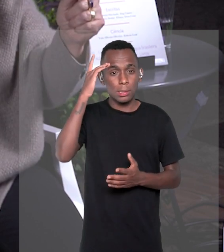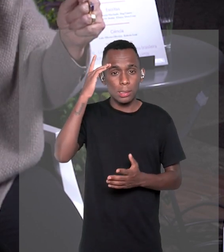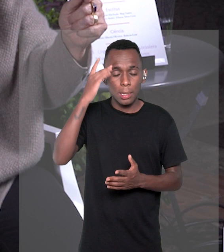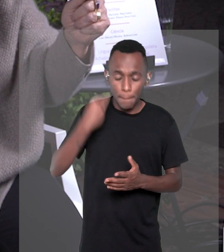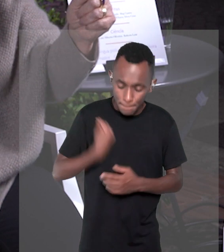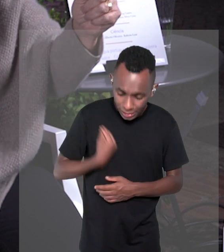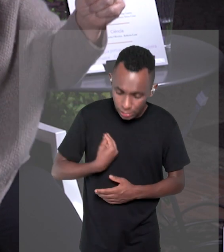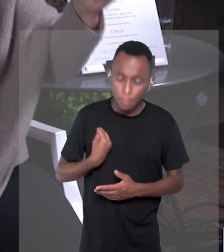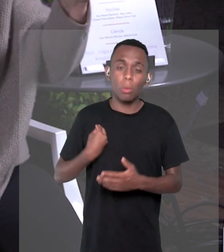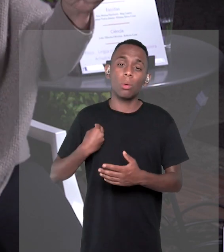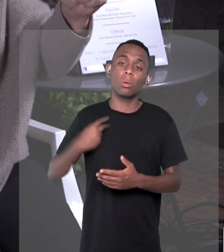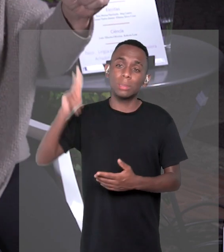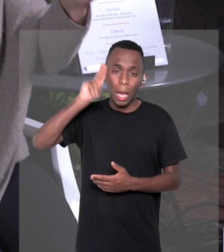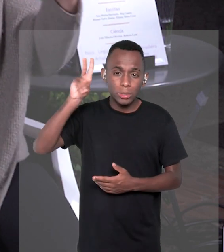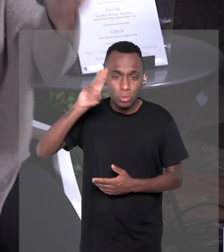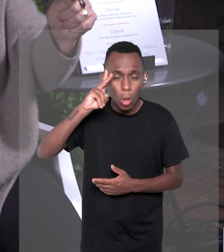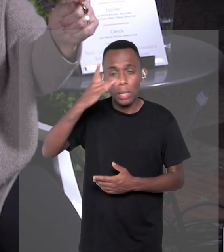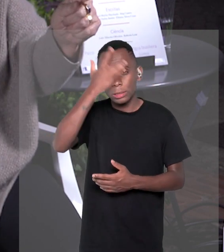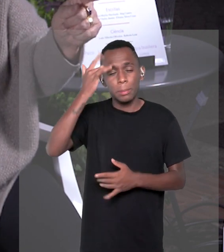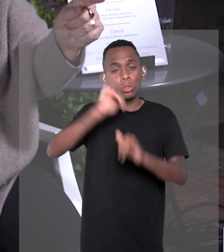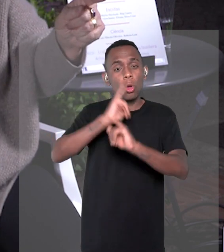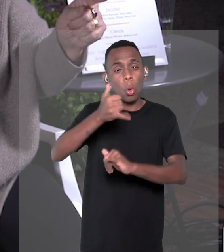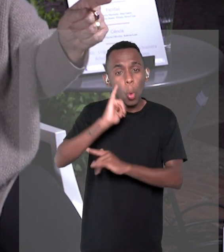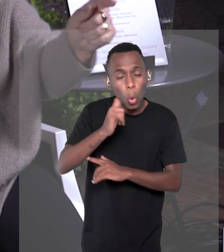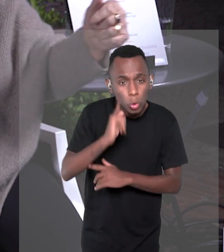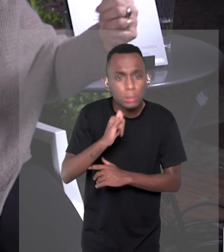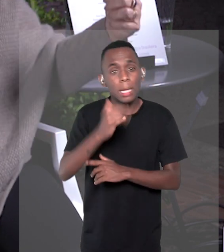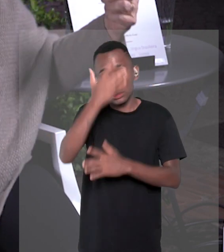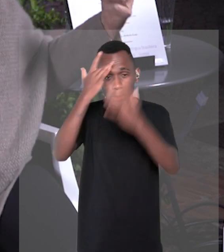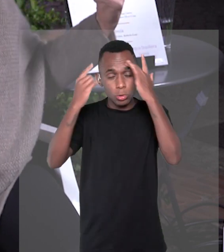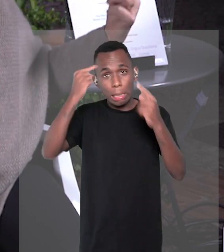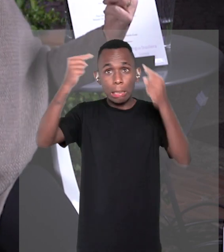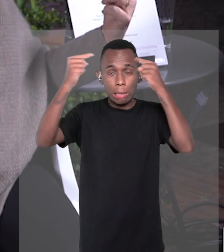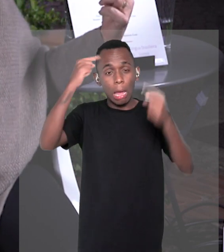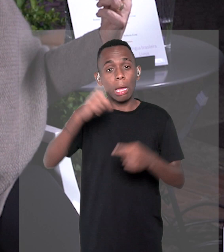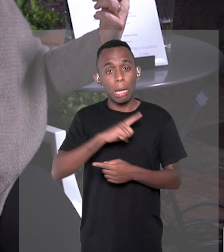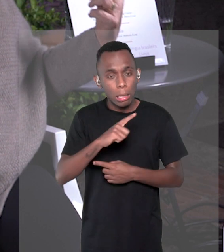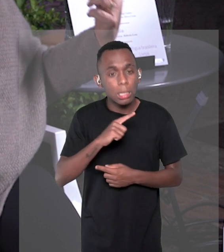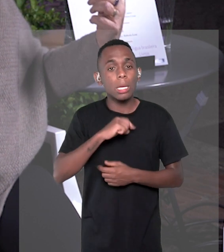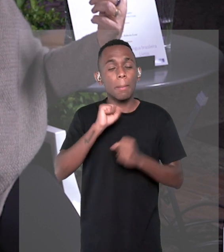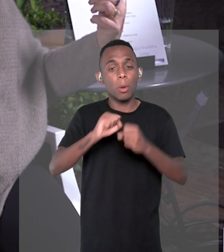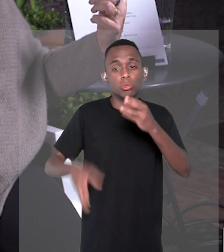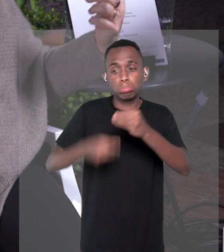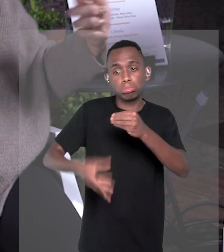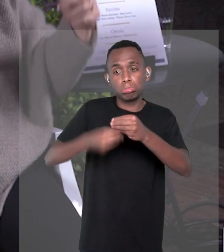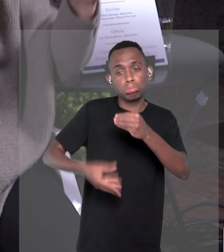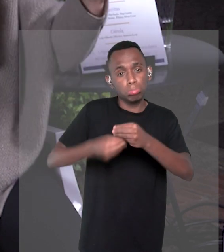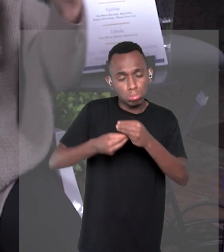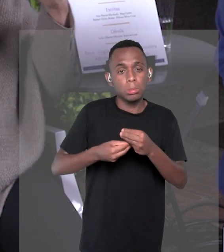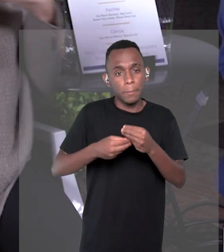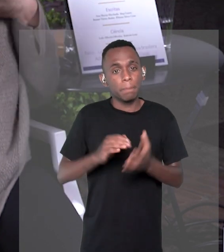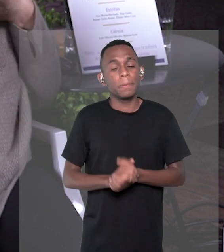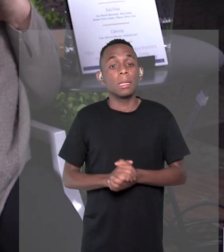muito antiga. O Zé Veríssimo é muito responsável pela existência dela. E eu tenho